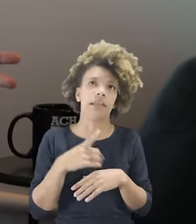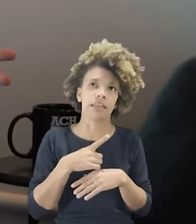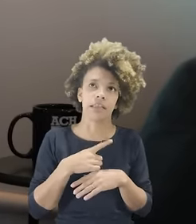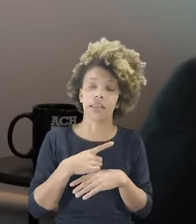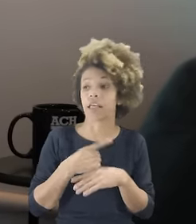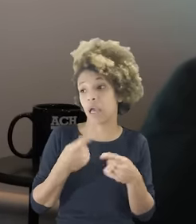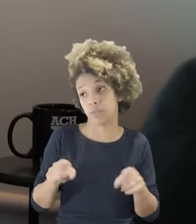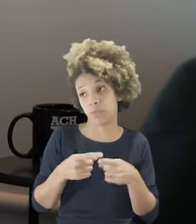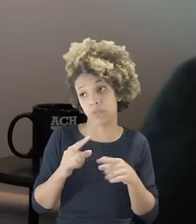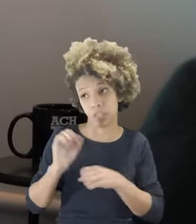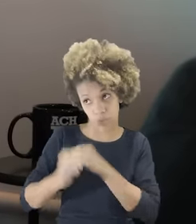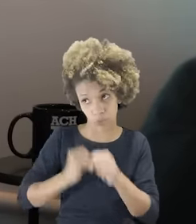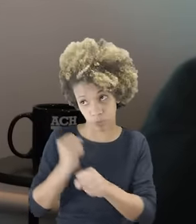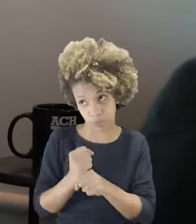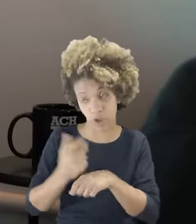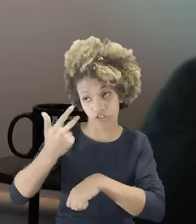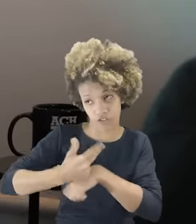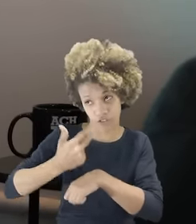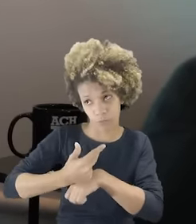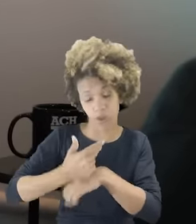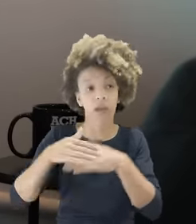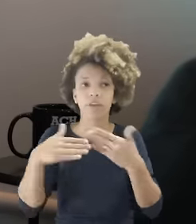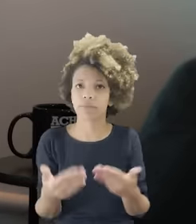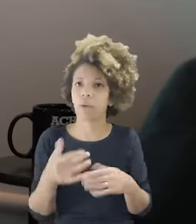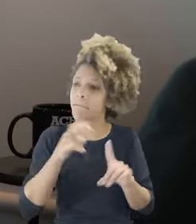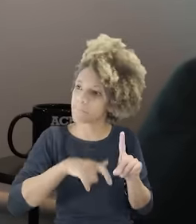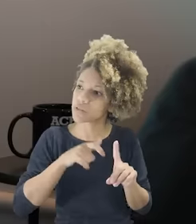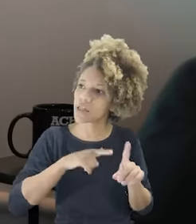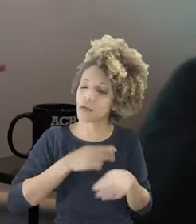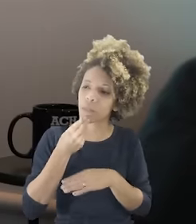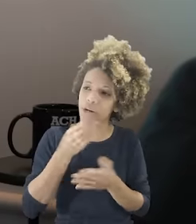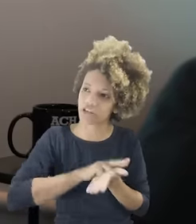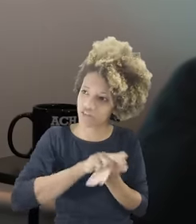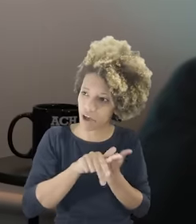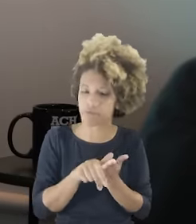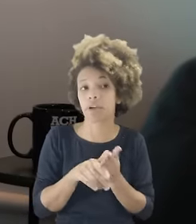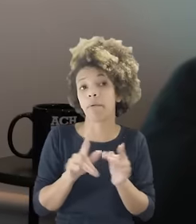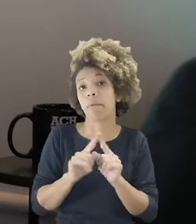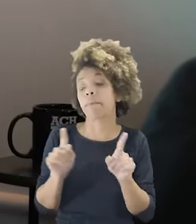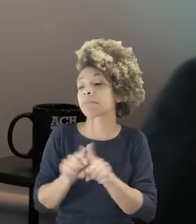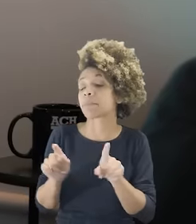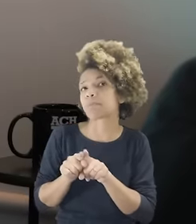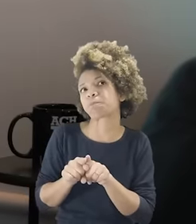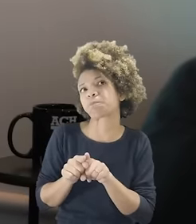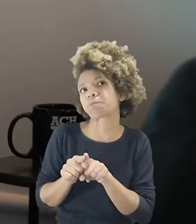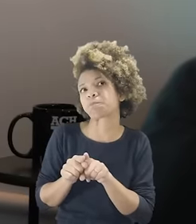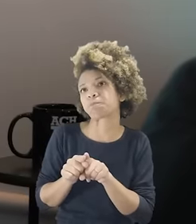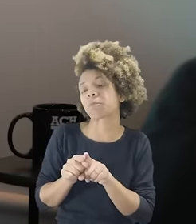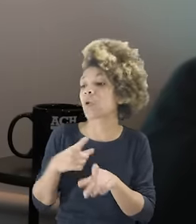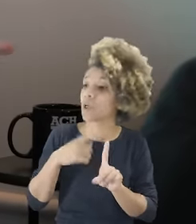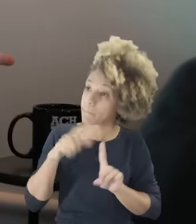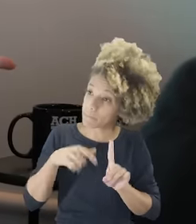vai lançar o símbolo da doutora o ano que vem a gente começa a gravar o filme então é uma personagem que me possibilita muita coisa e ao mesmo tempo